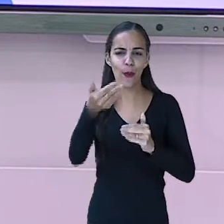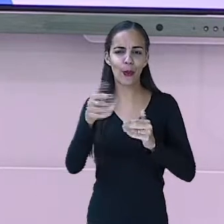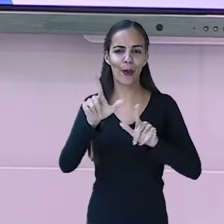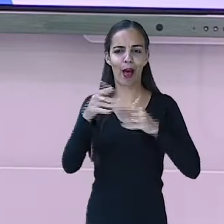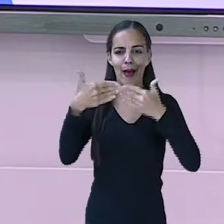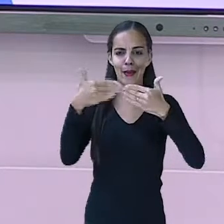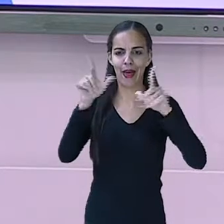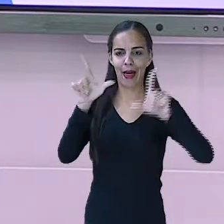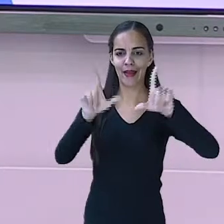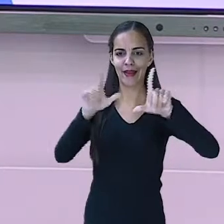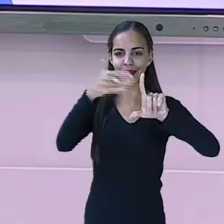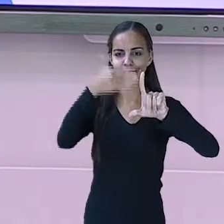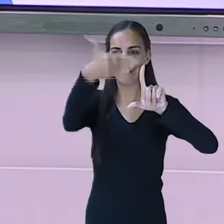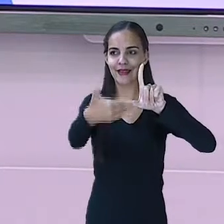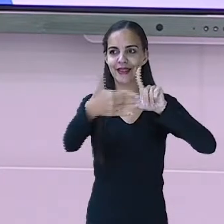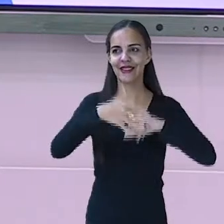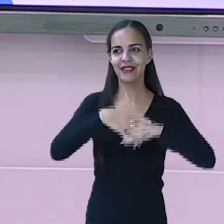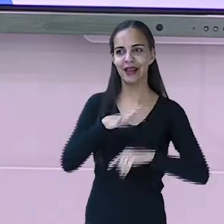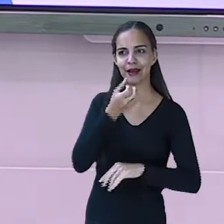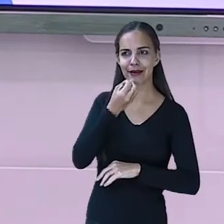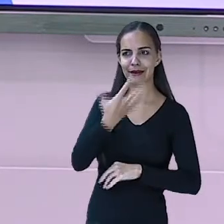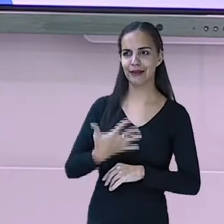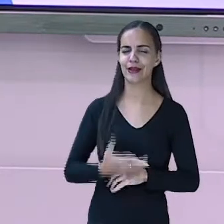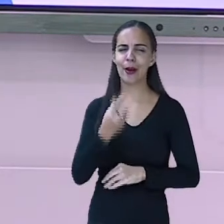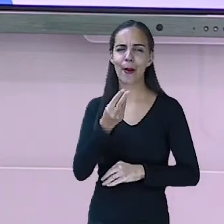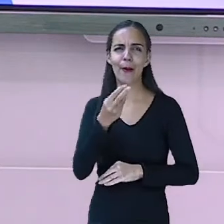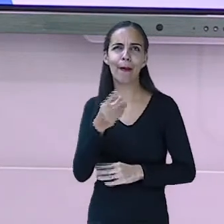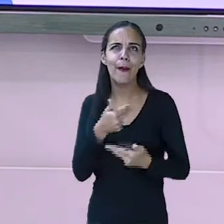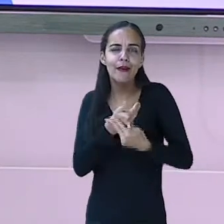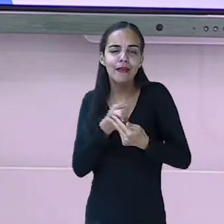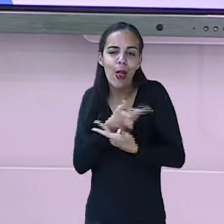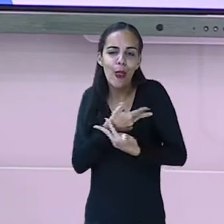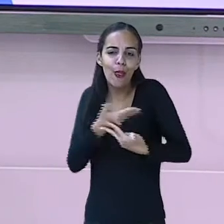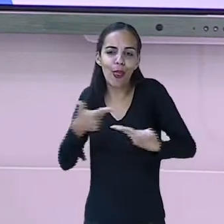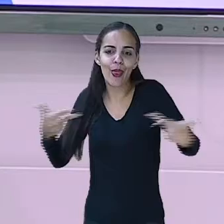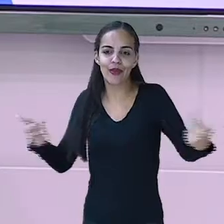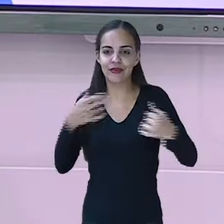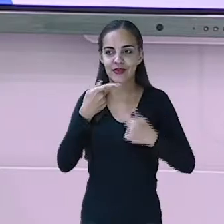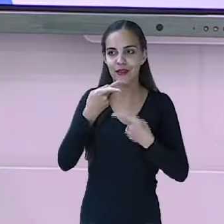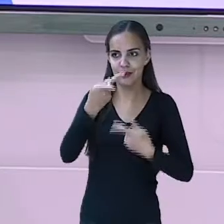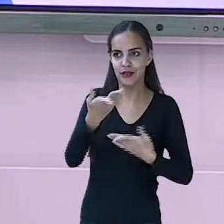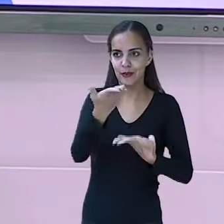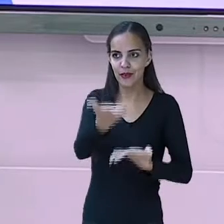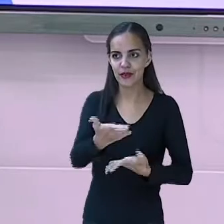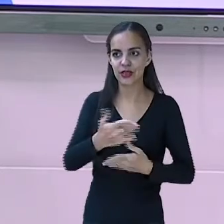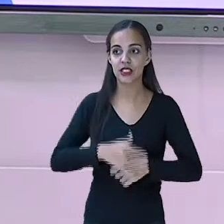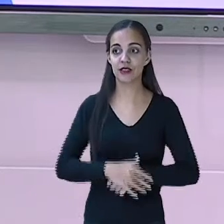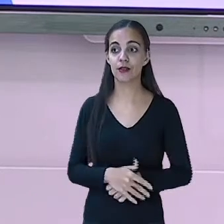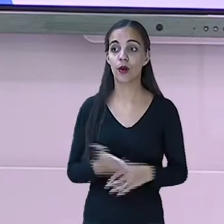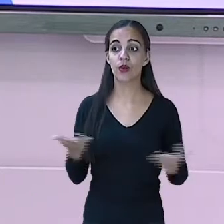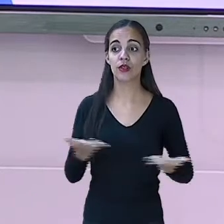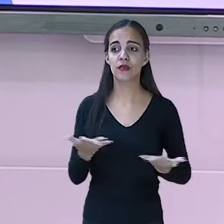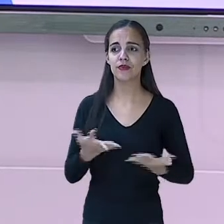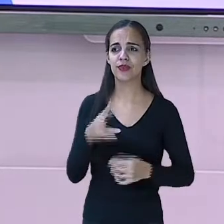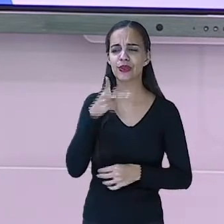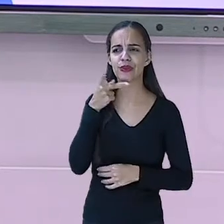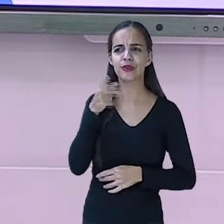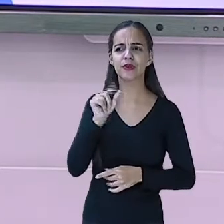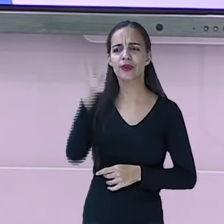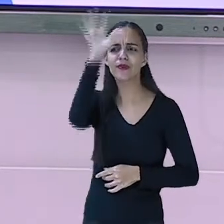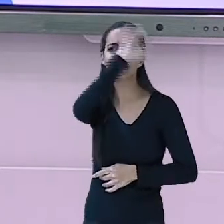tela. Estamos com muitas novidades para serem passadas hoje e